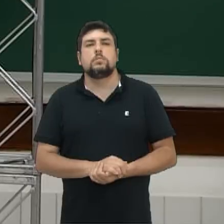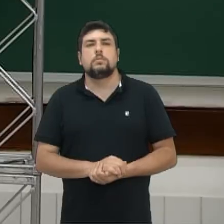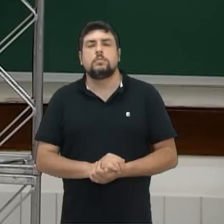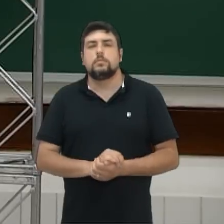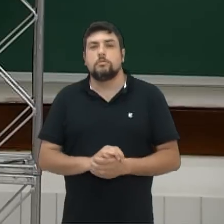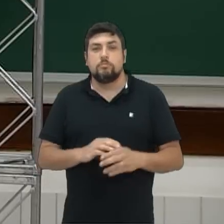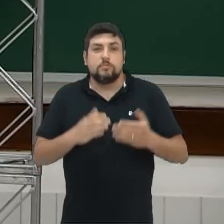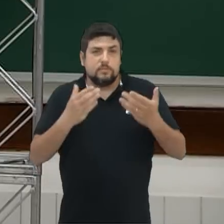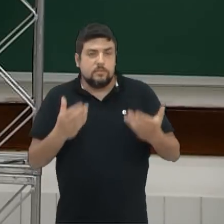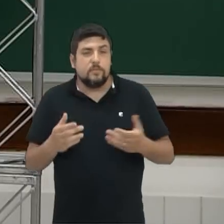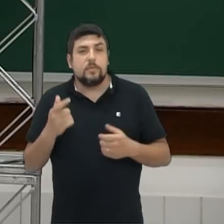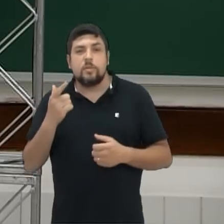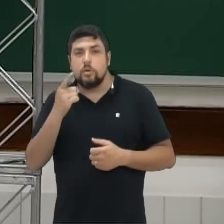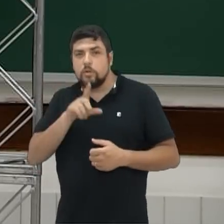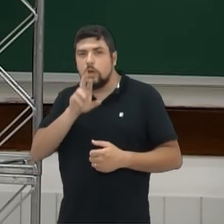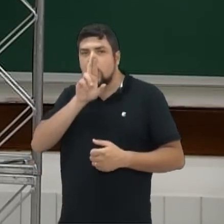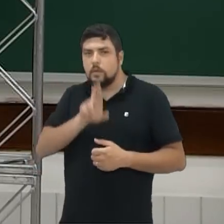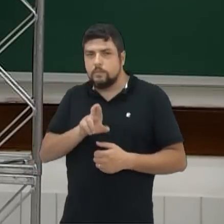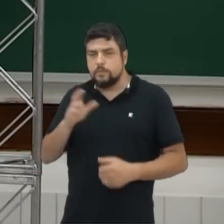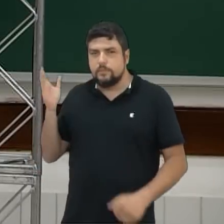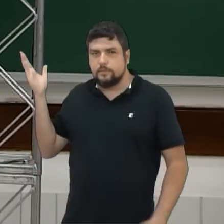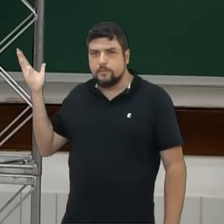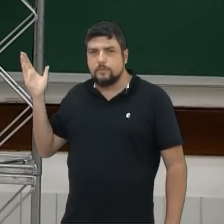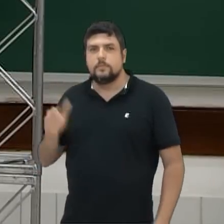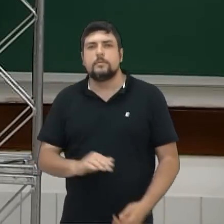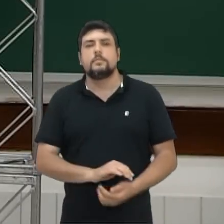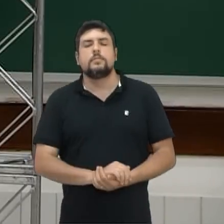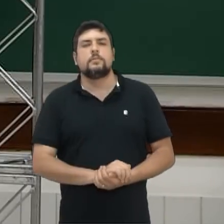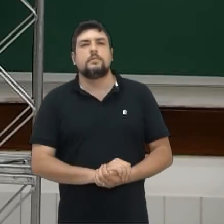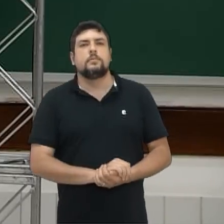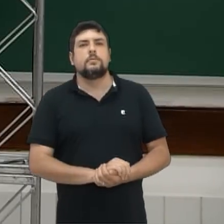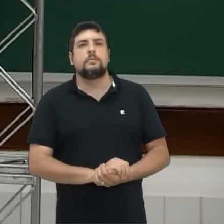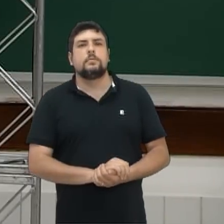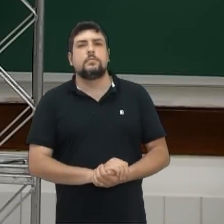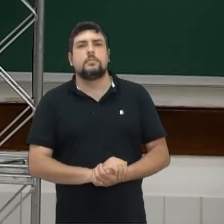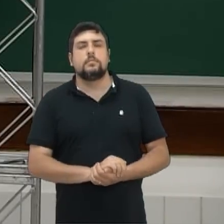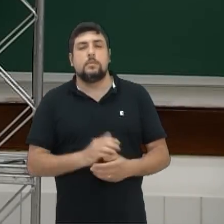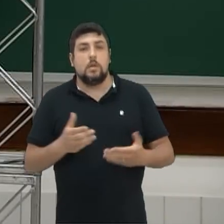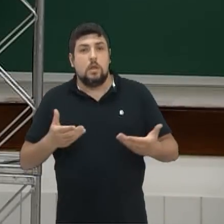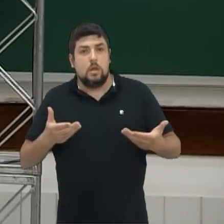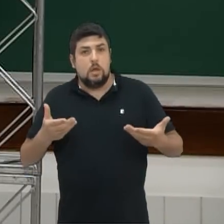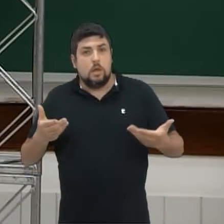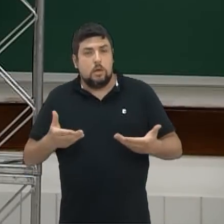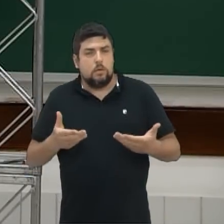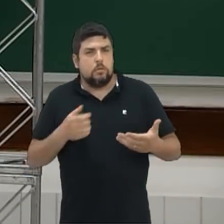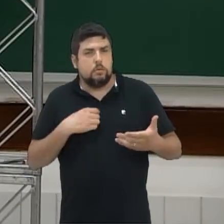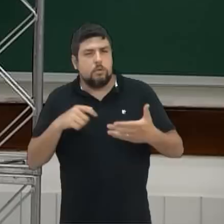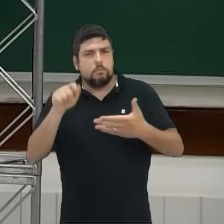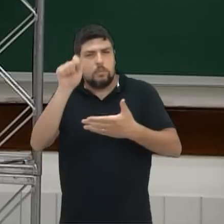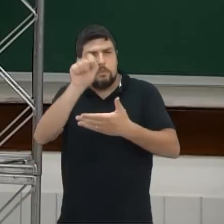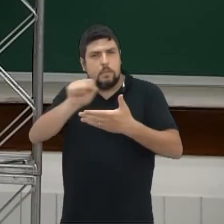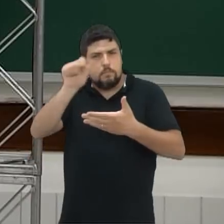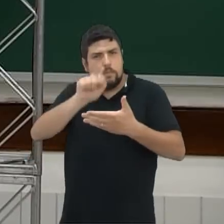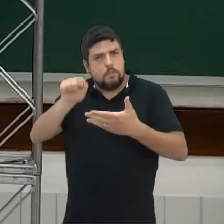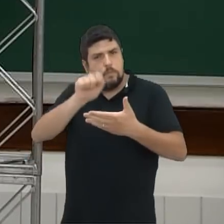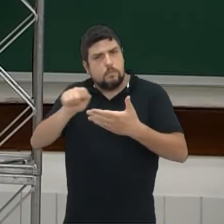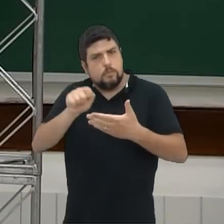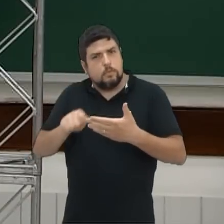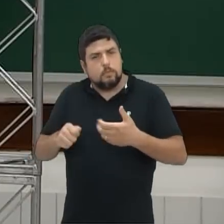E aí, conseguiram resolver o exercício? Bom, eu vou transformar agora para vocês aqui no quadro. Então venham aqui comigo.